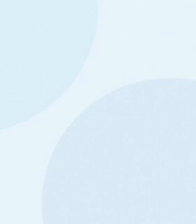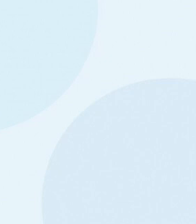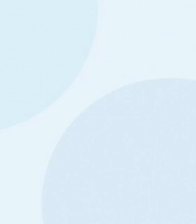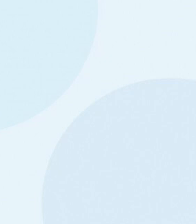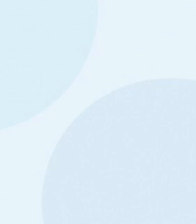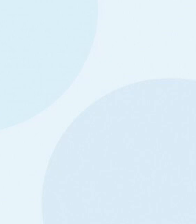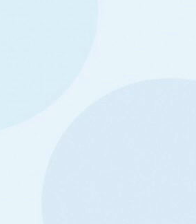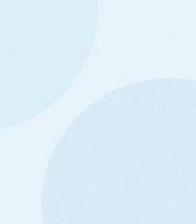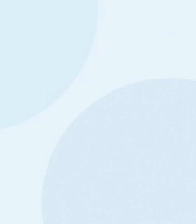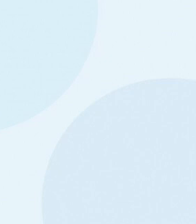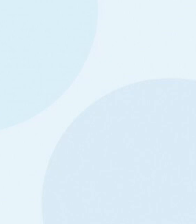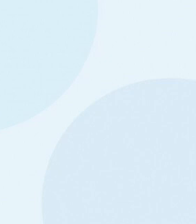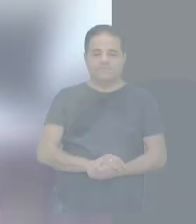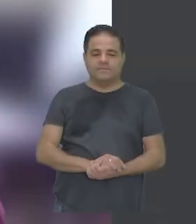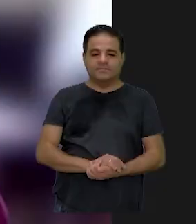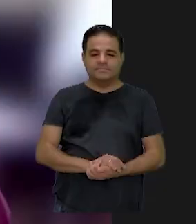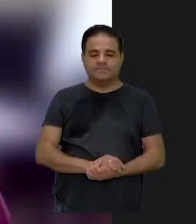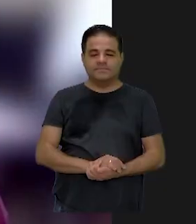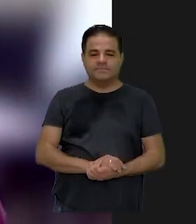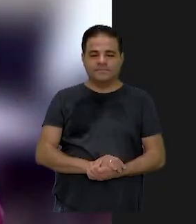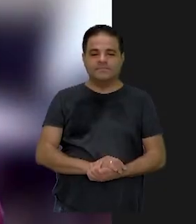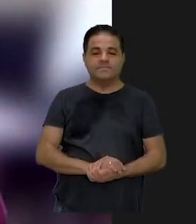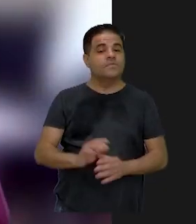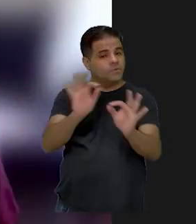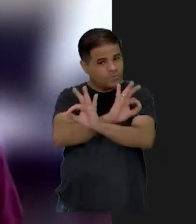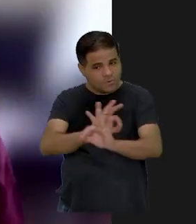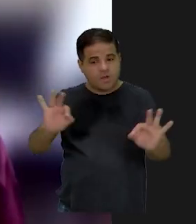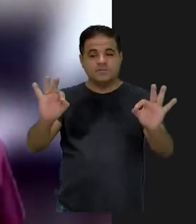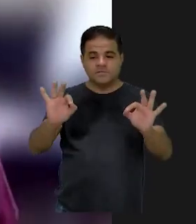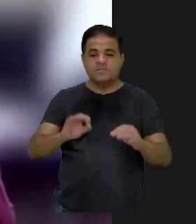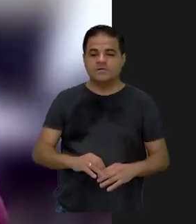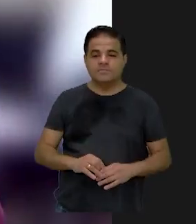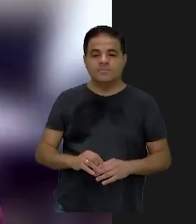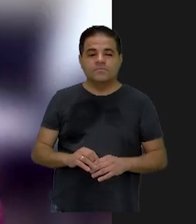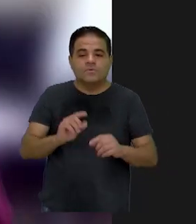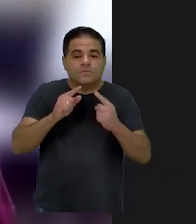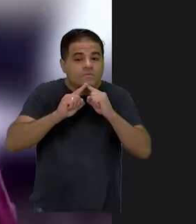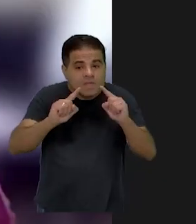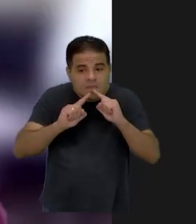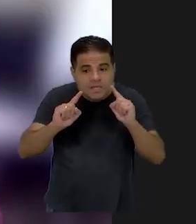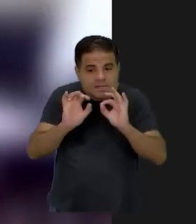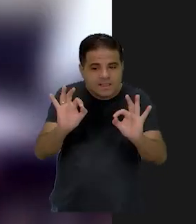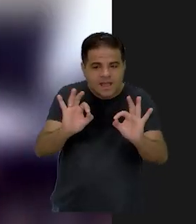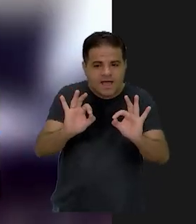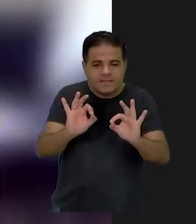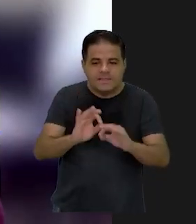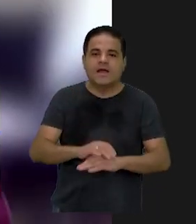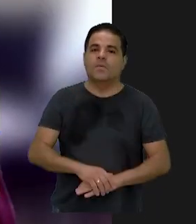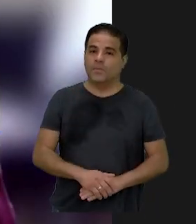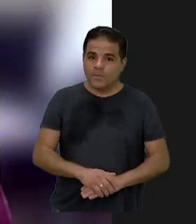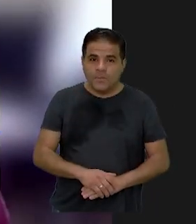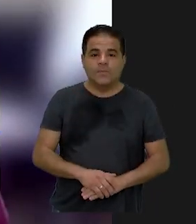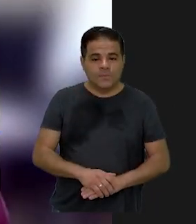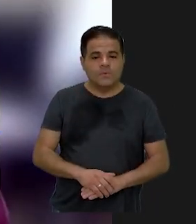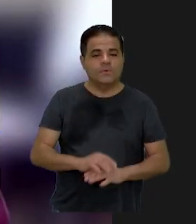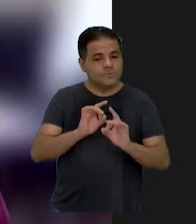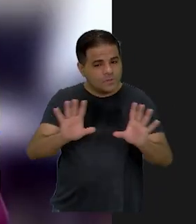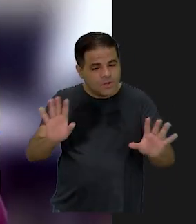semana, estaria apresentando um gráfico da área financeira e mostrando como extrapolar